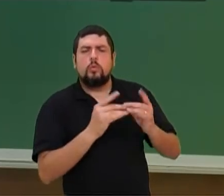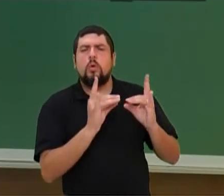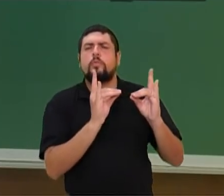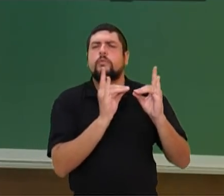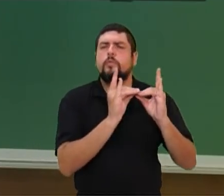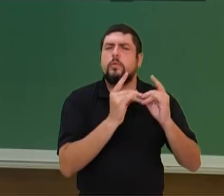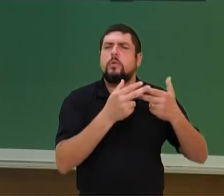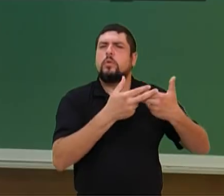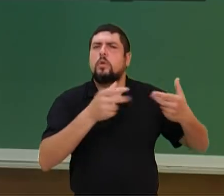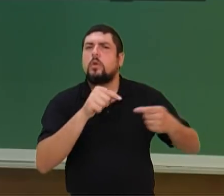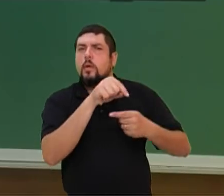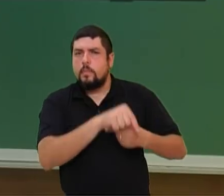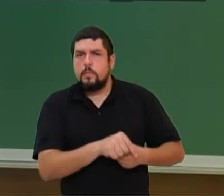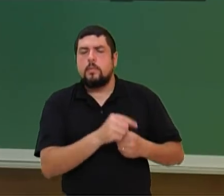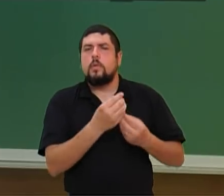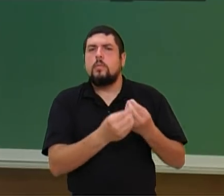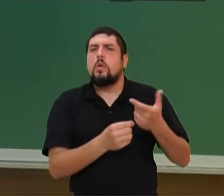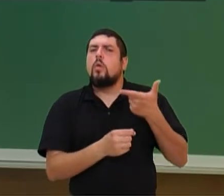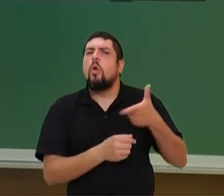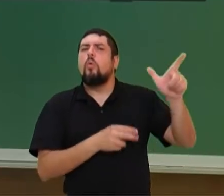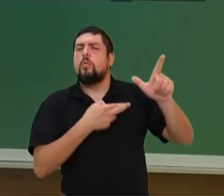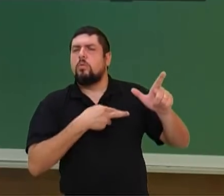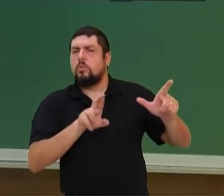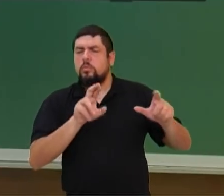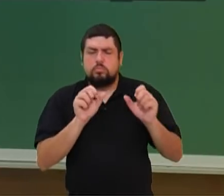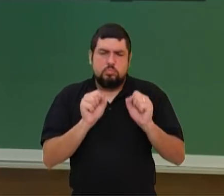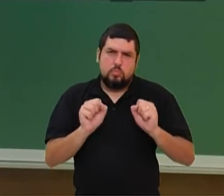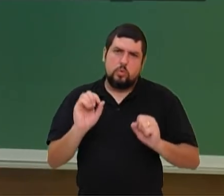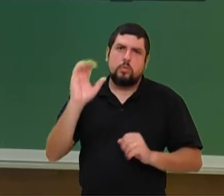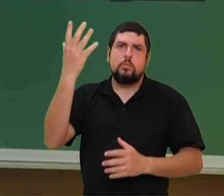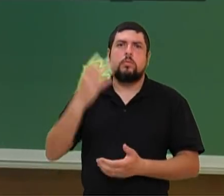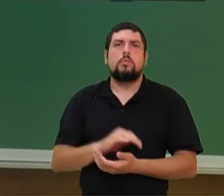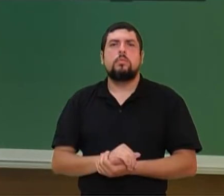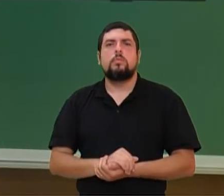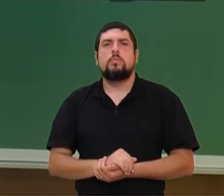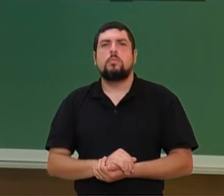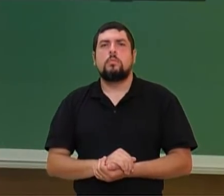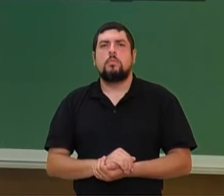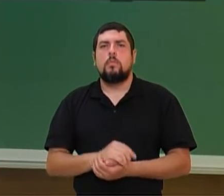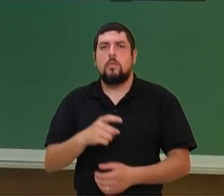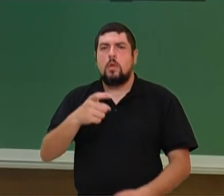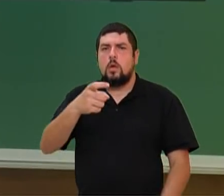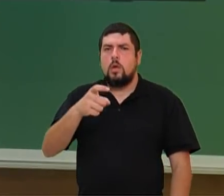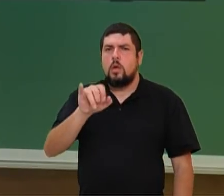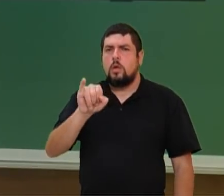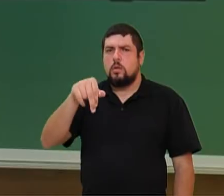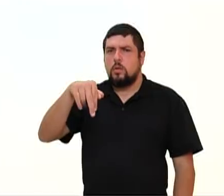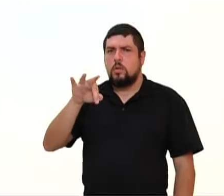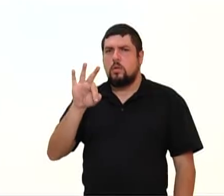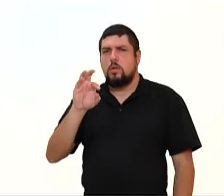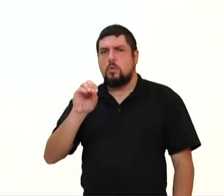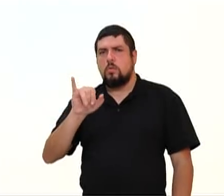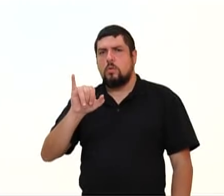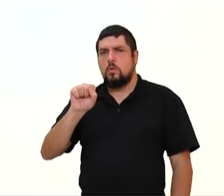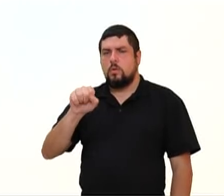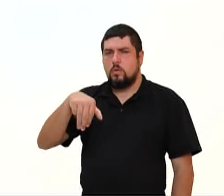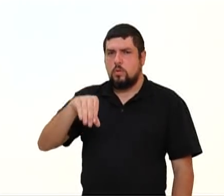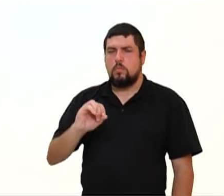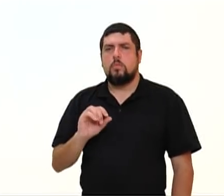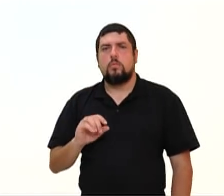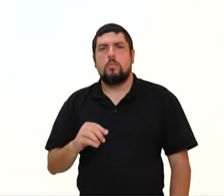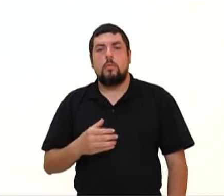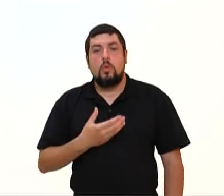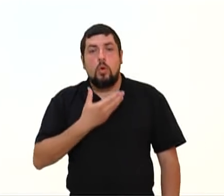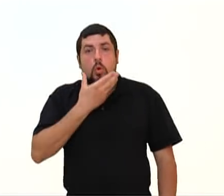um laboratório religioso. Tá? A moral do shintoísmo. O homem é considerado como